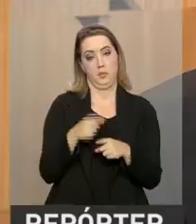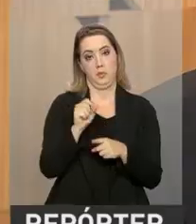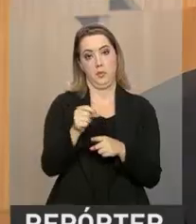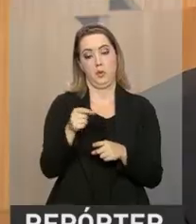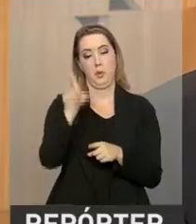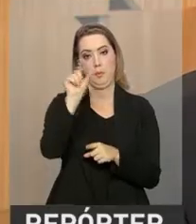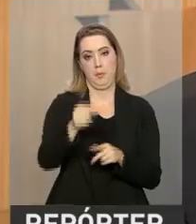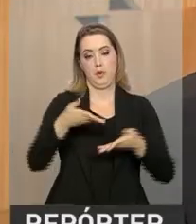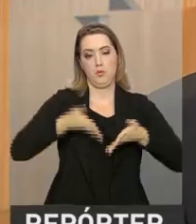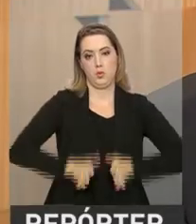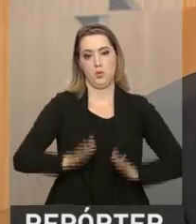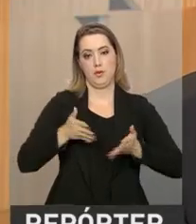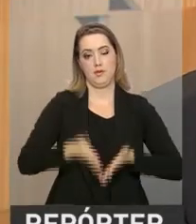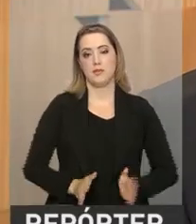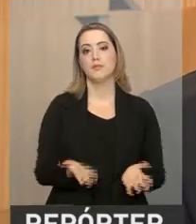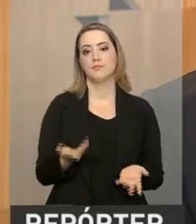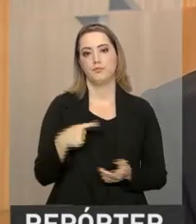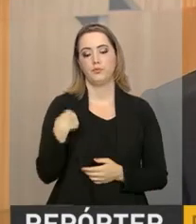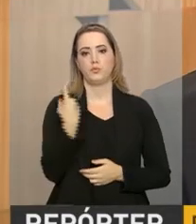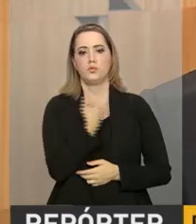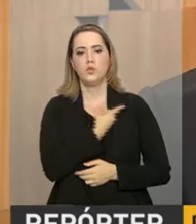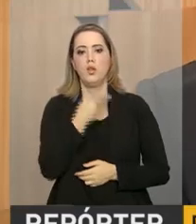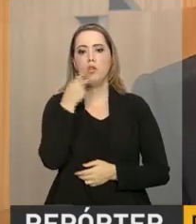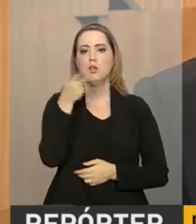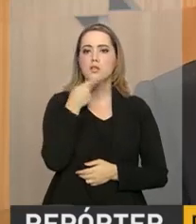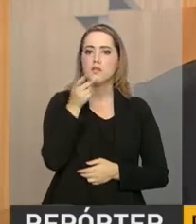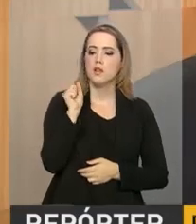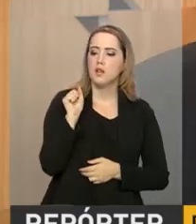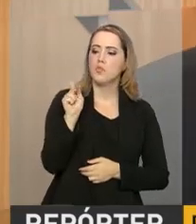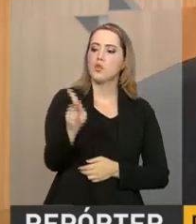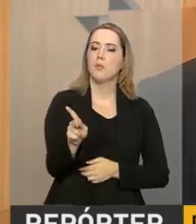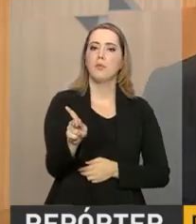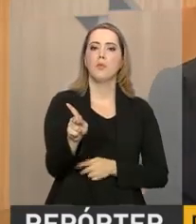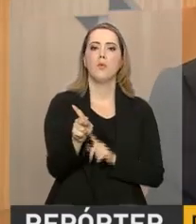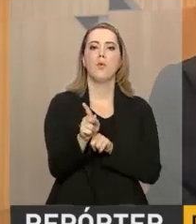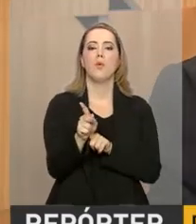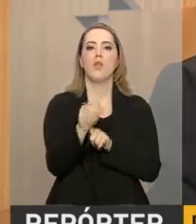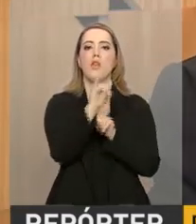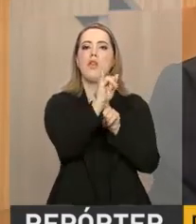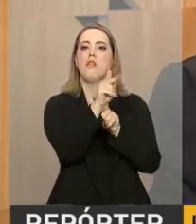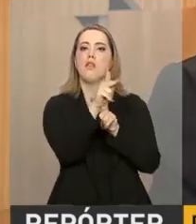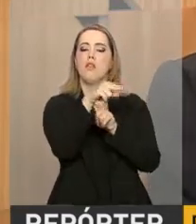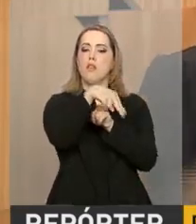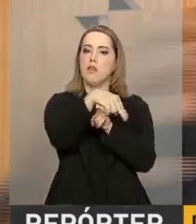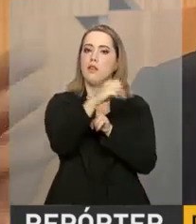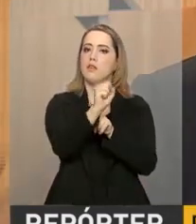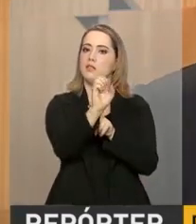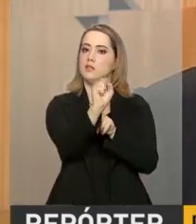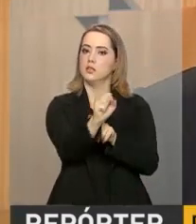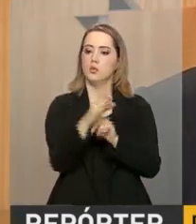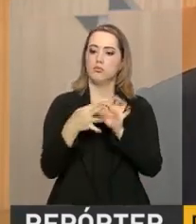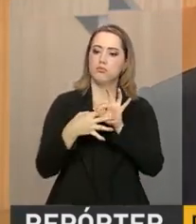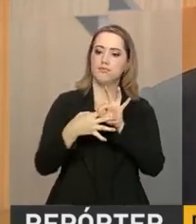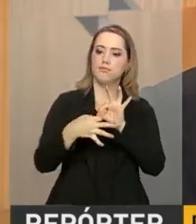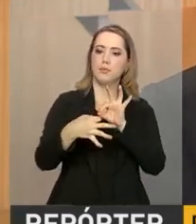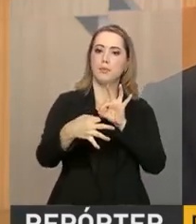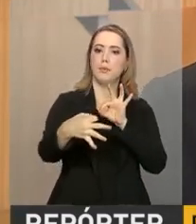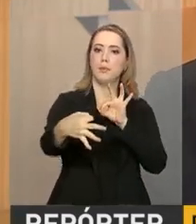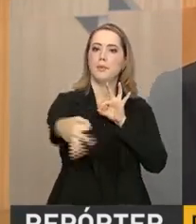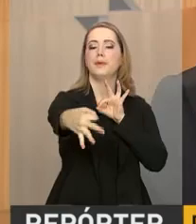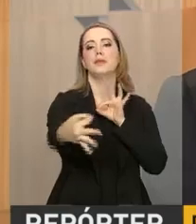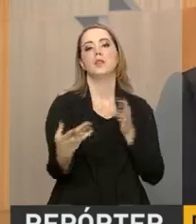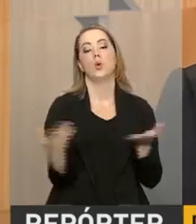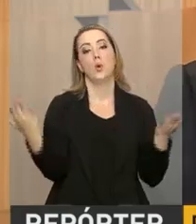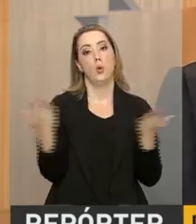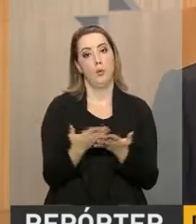nascendo. Quando nós falamos de previdência, nós não podemos pensar só no presente. Previdência é um processo de longo prazo. Nós temos de pensar